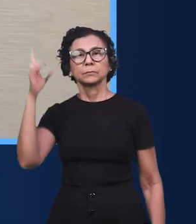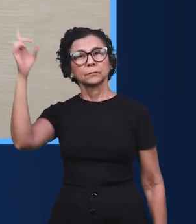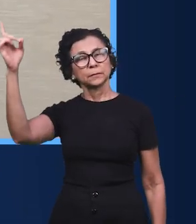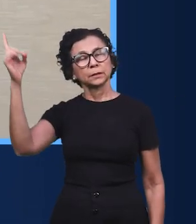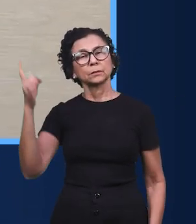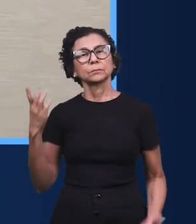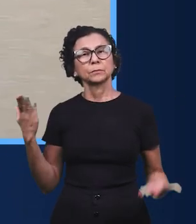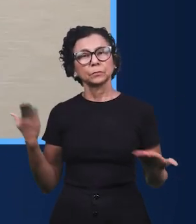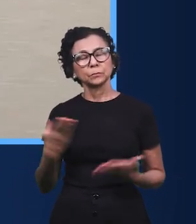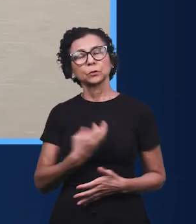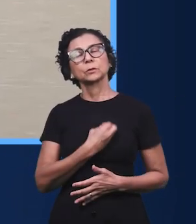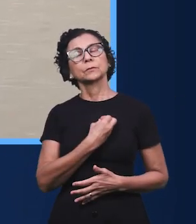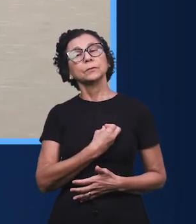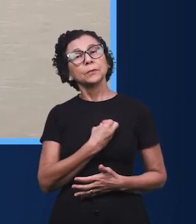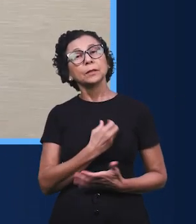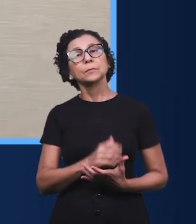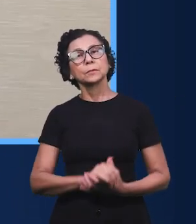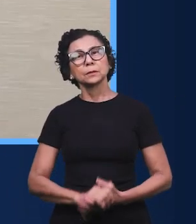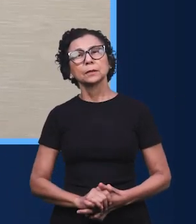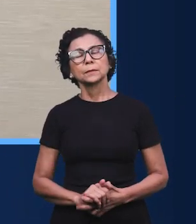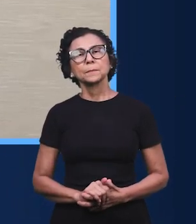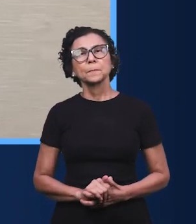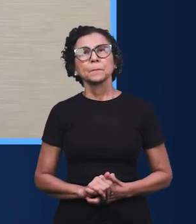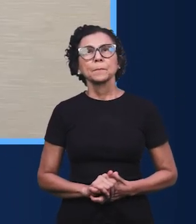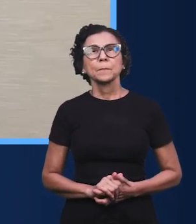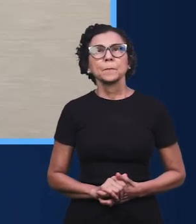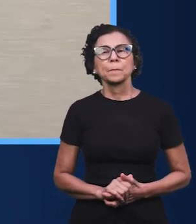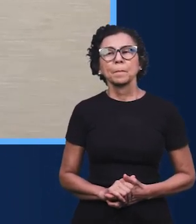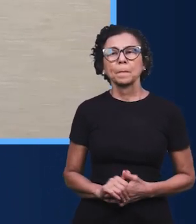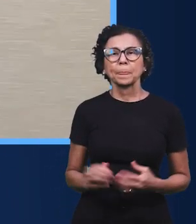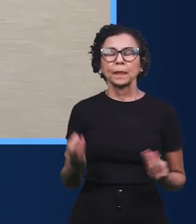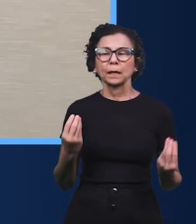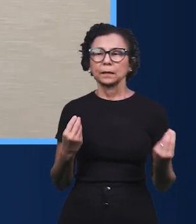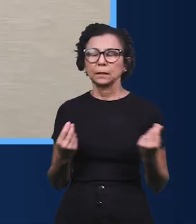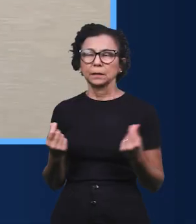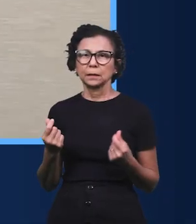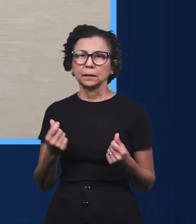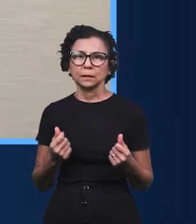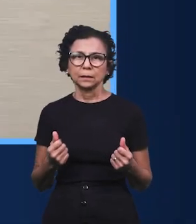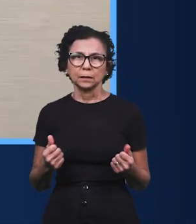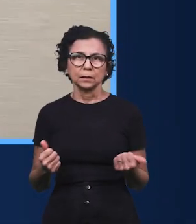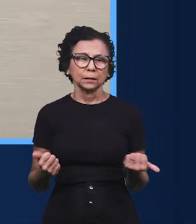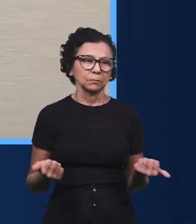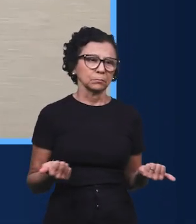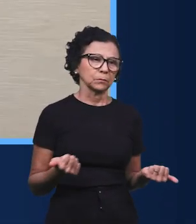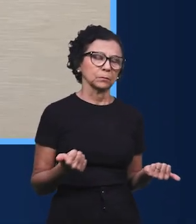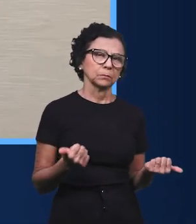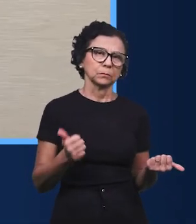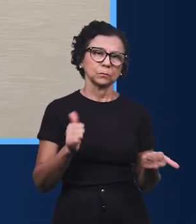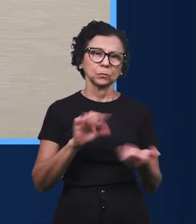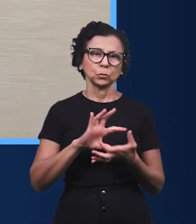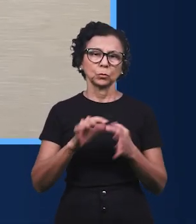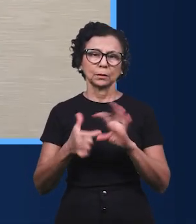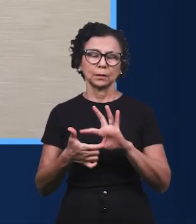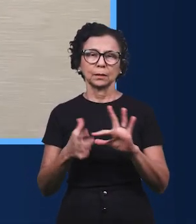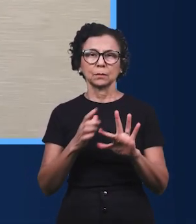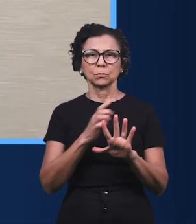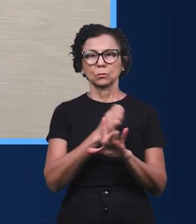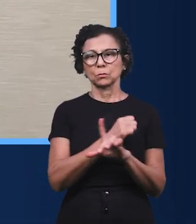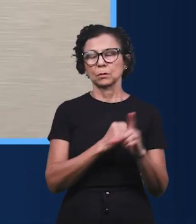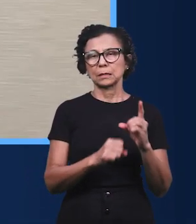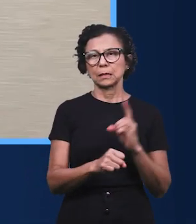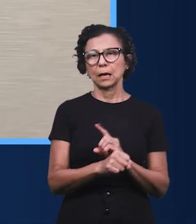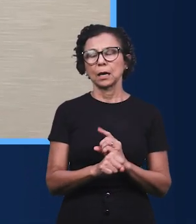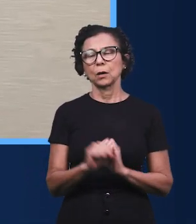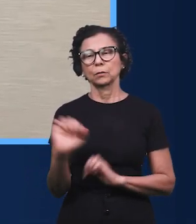diante dessas situações, né? E que envolve não só o contexto social, mas todo este